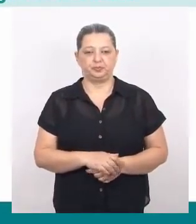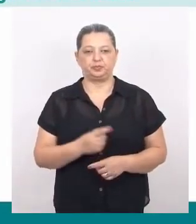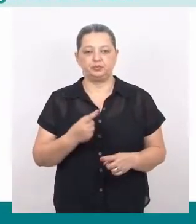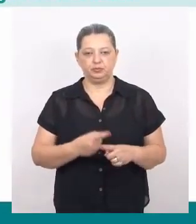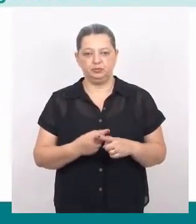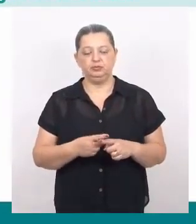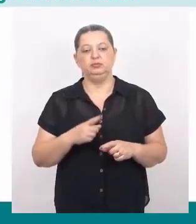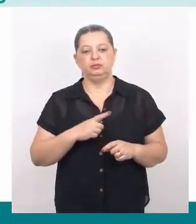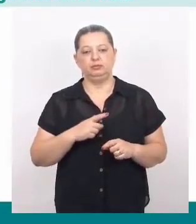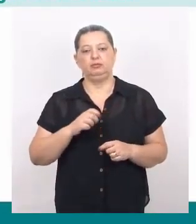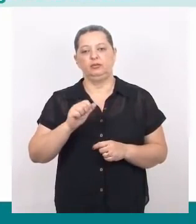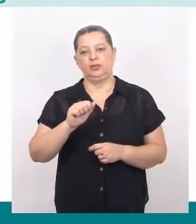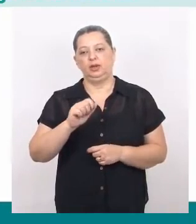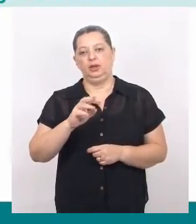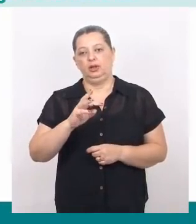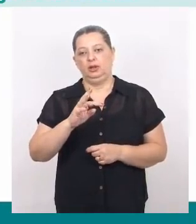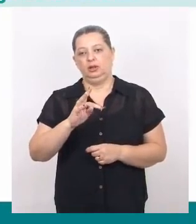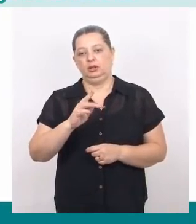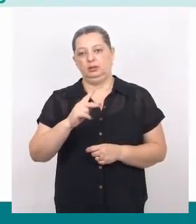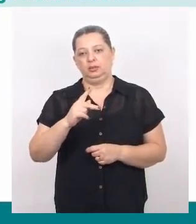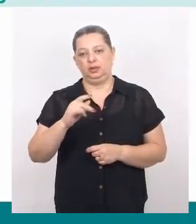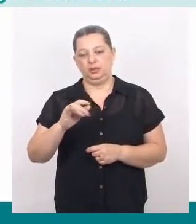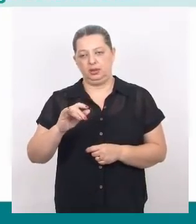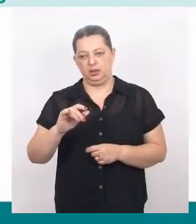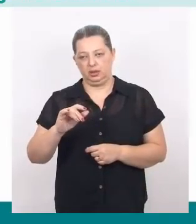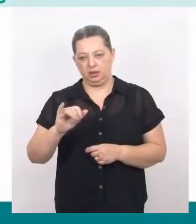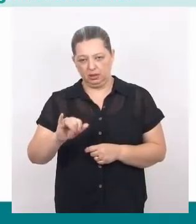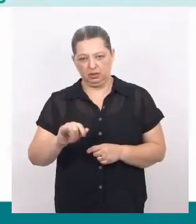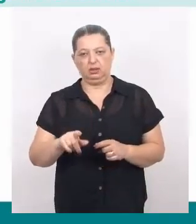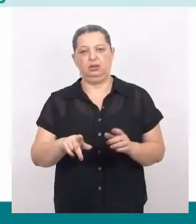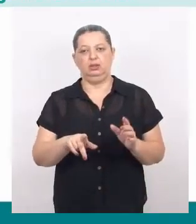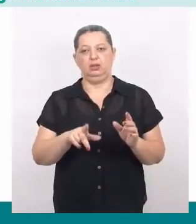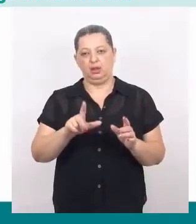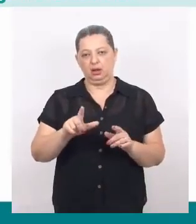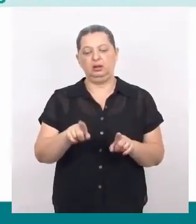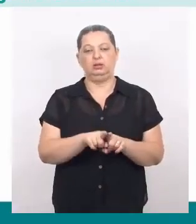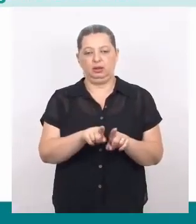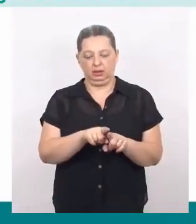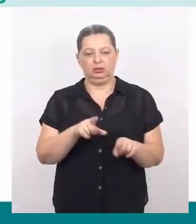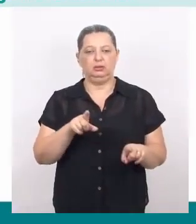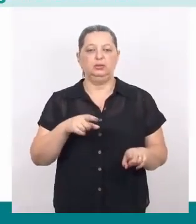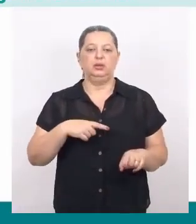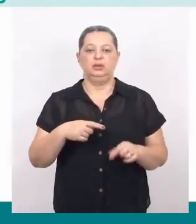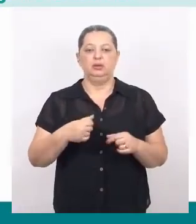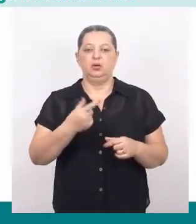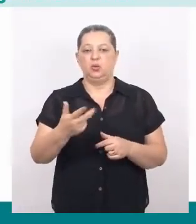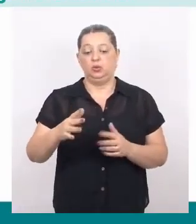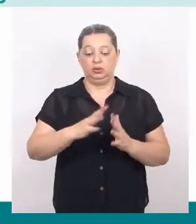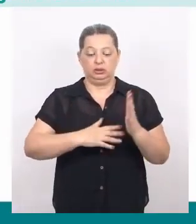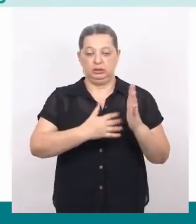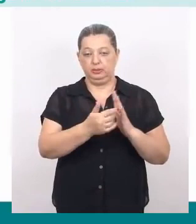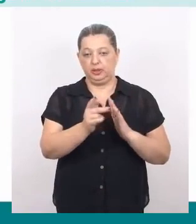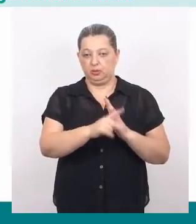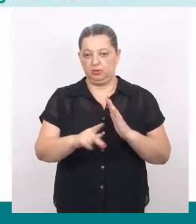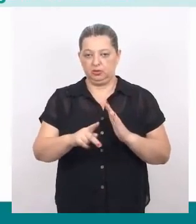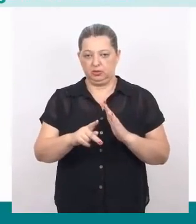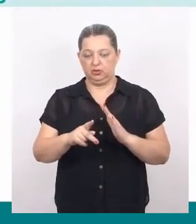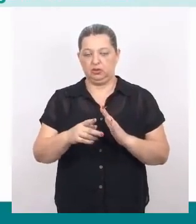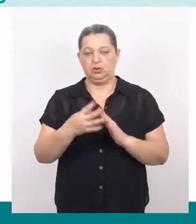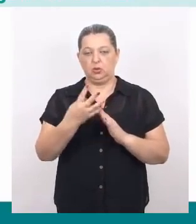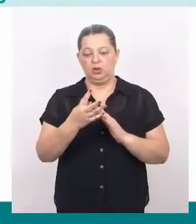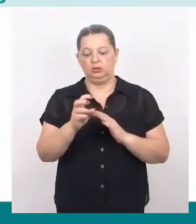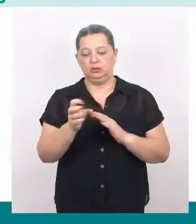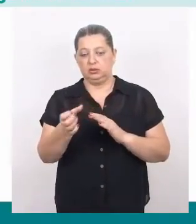tem, quantos ATPLs ele tem e quanto ATPI ele tem. Depois vai ter outra tabela para os professores que pegarem 4, 5 ou 6